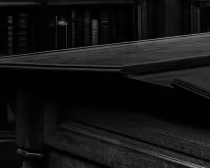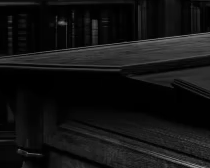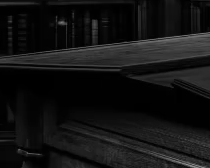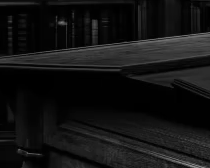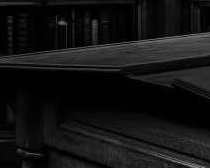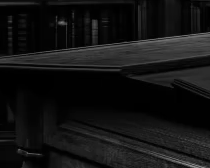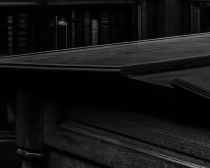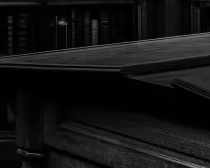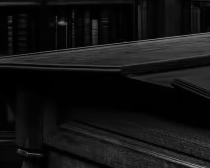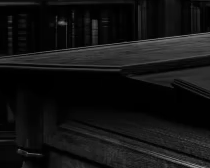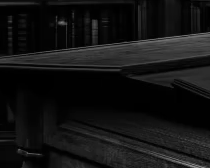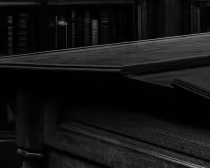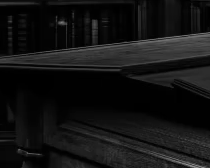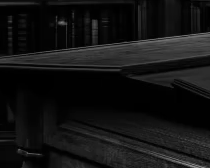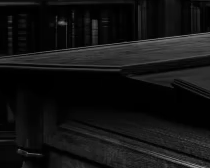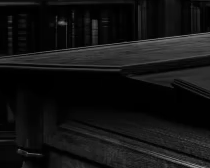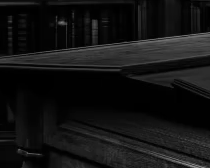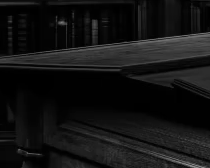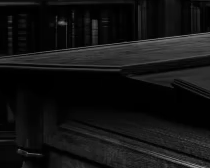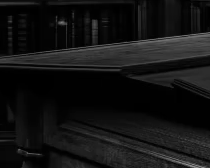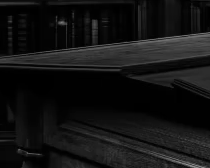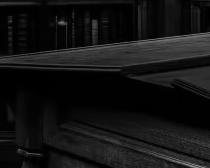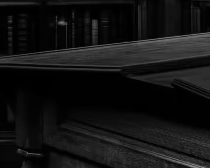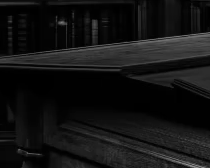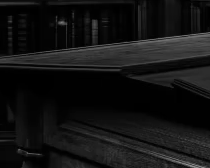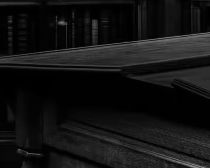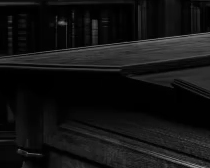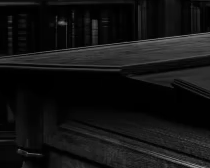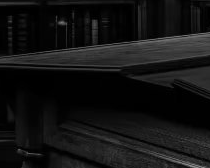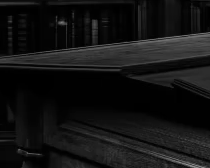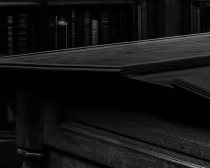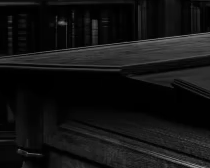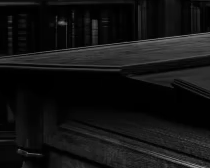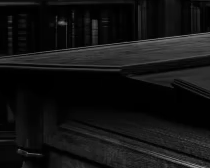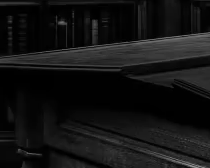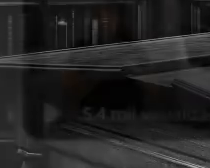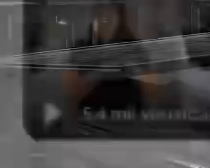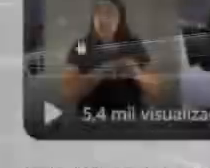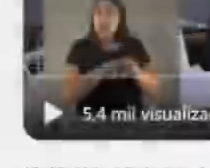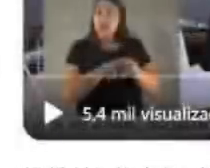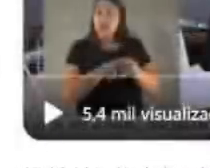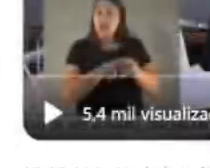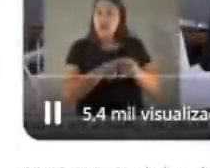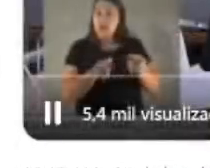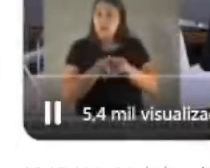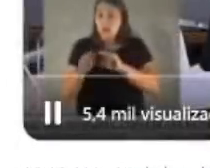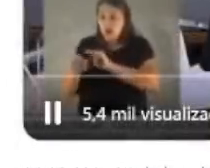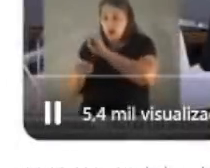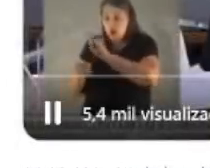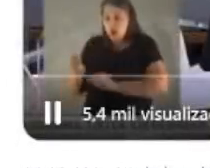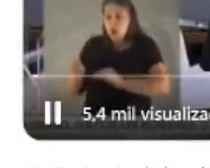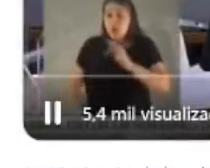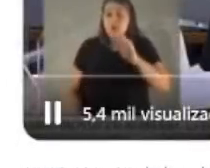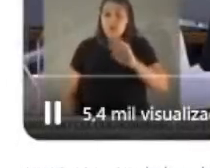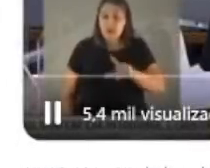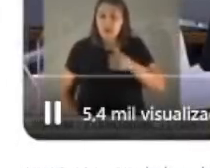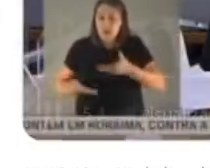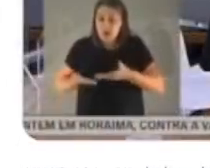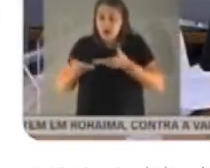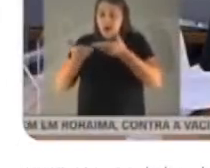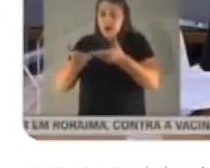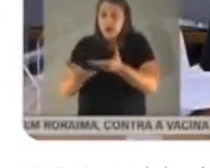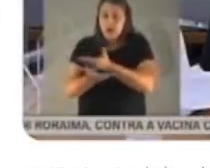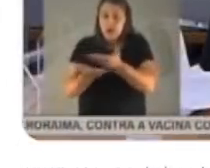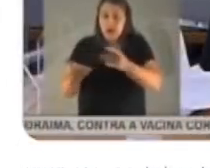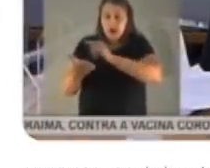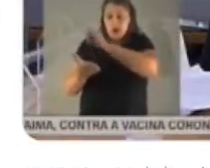surta. Curta. E aí, vejam só. Vamos botar aqui. Ah, mas eu vou entregar esse documento para a